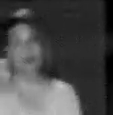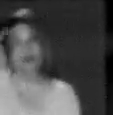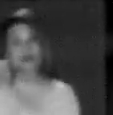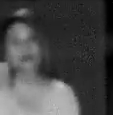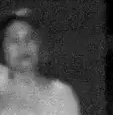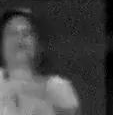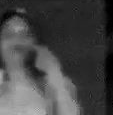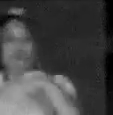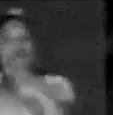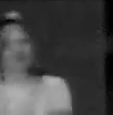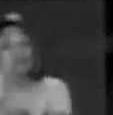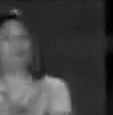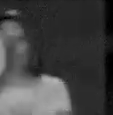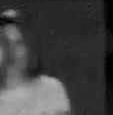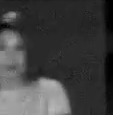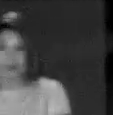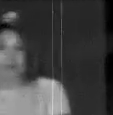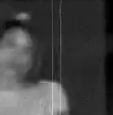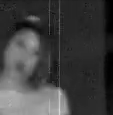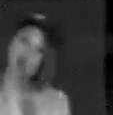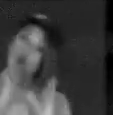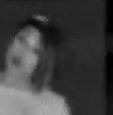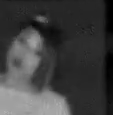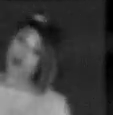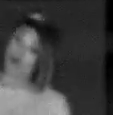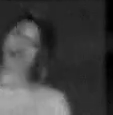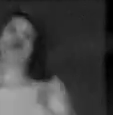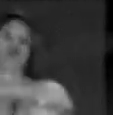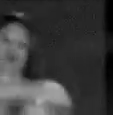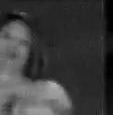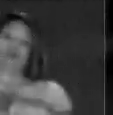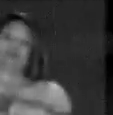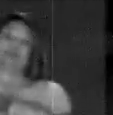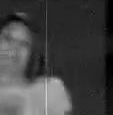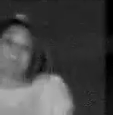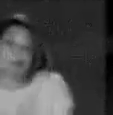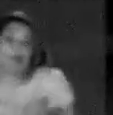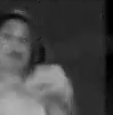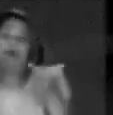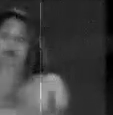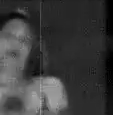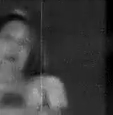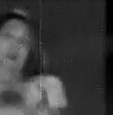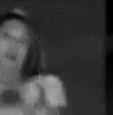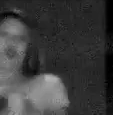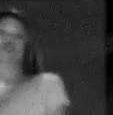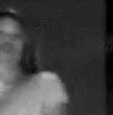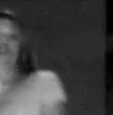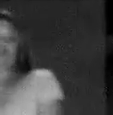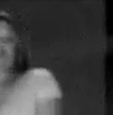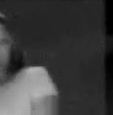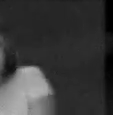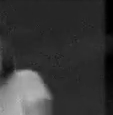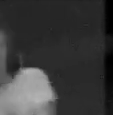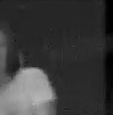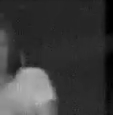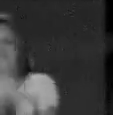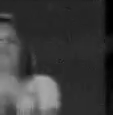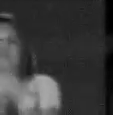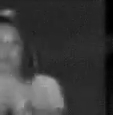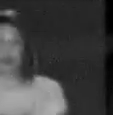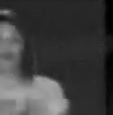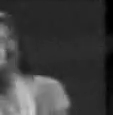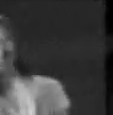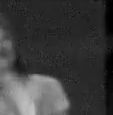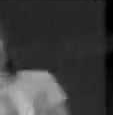na política brasileira. De outro lado, nós precisamos incrementar a gestão e a eficiência. Eu estou pensando, só para dar um exemplo, nesse plano,